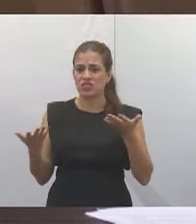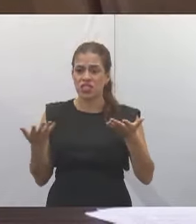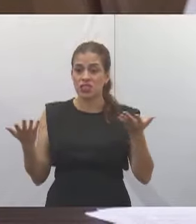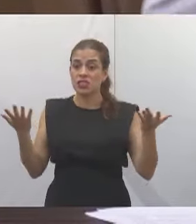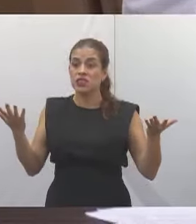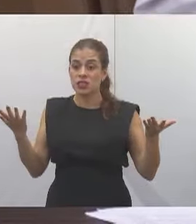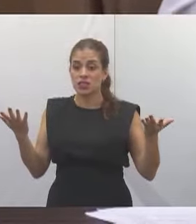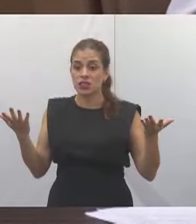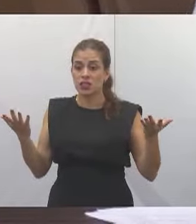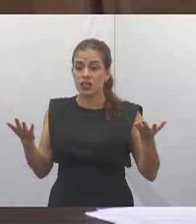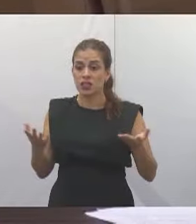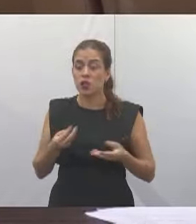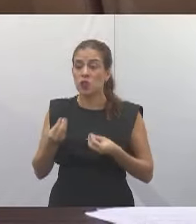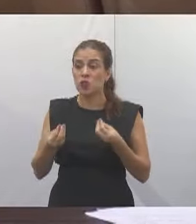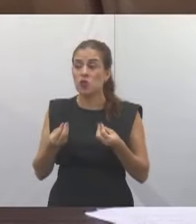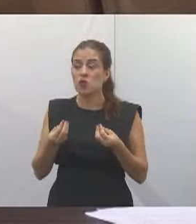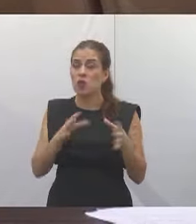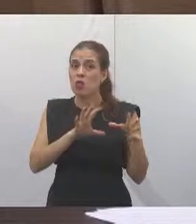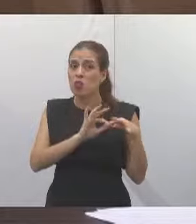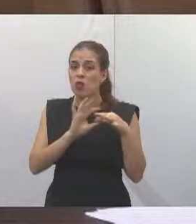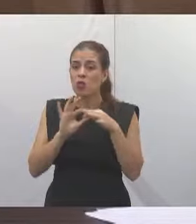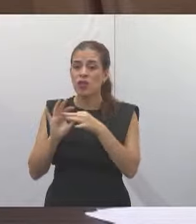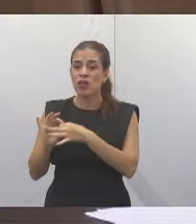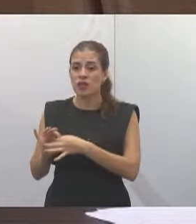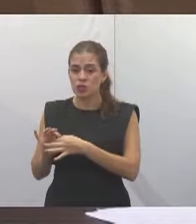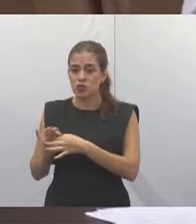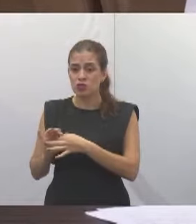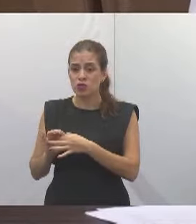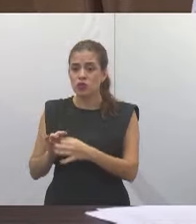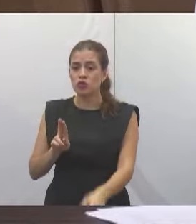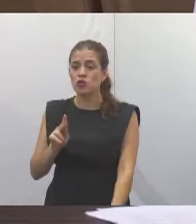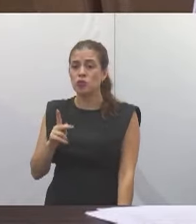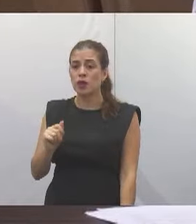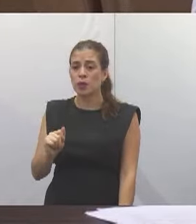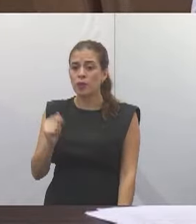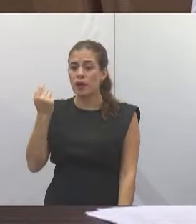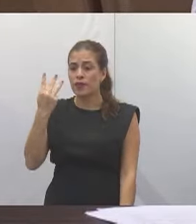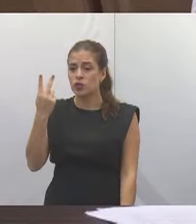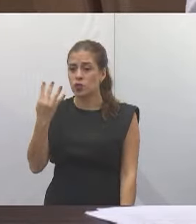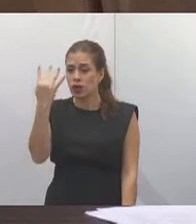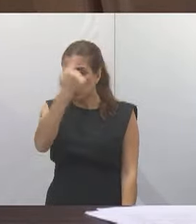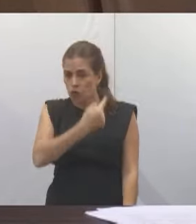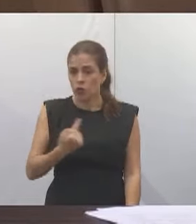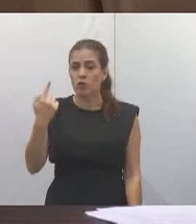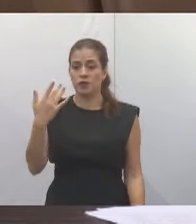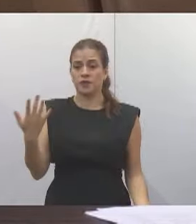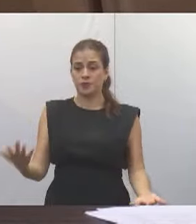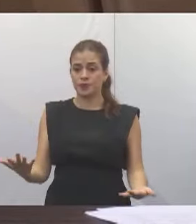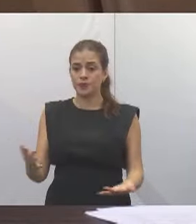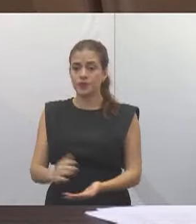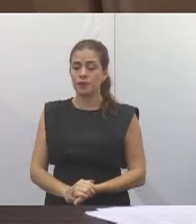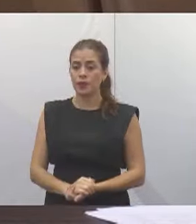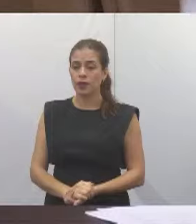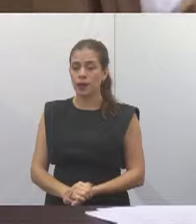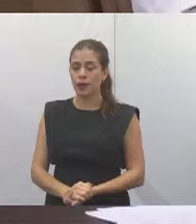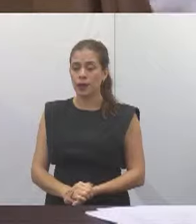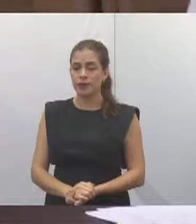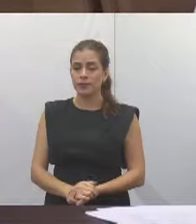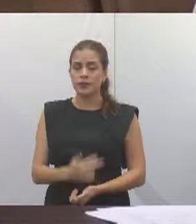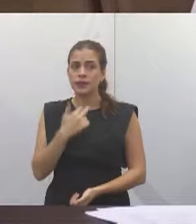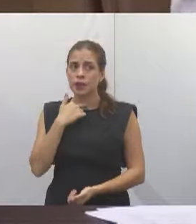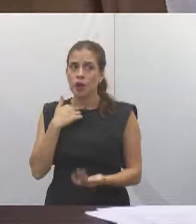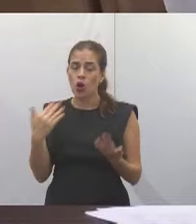assim, tá fora do contexto de uma UPA 24 horas. A gente não pode comparar